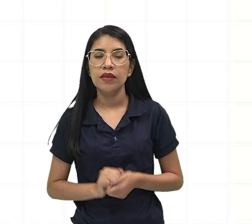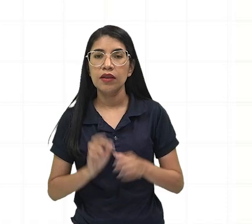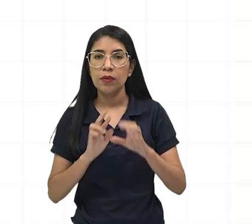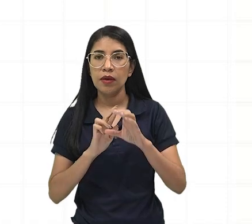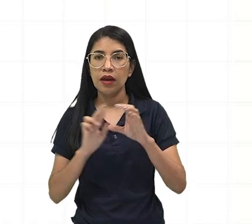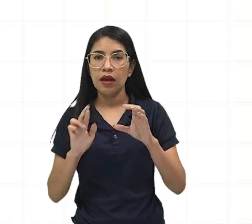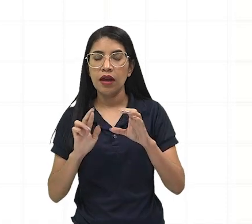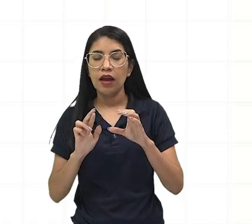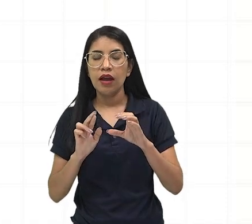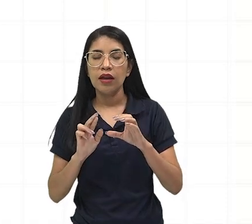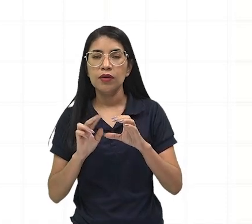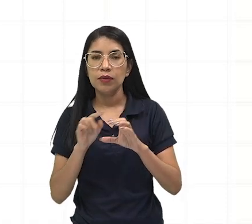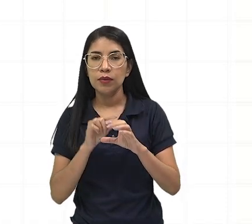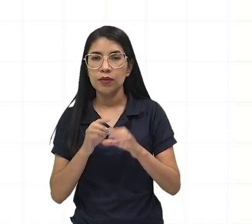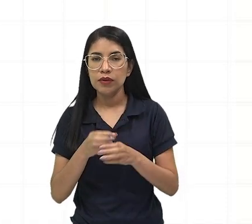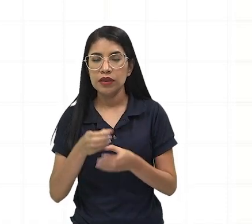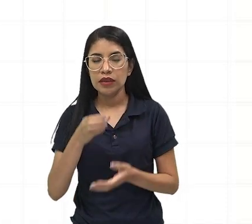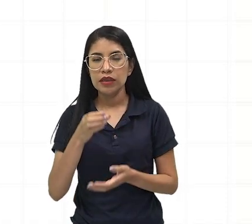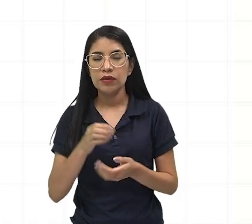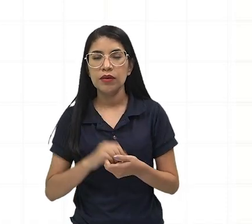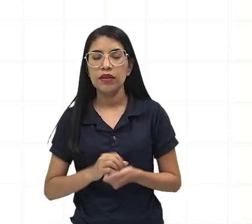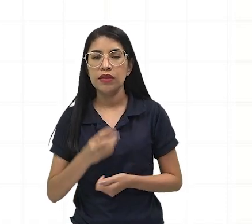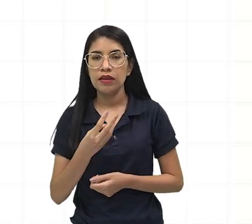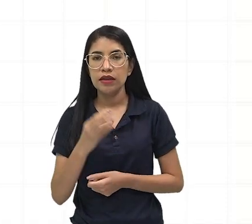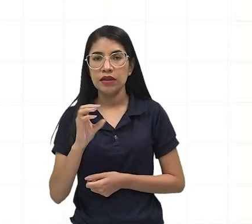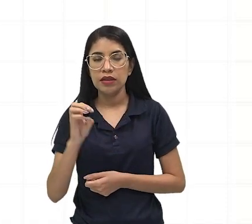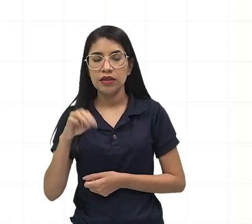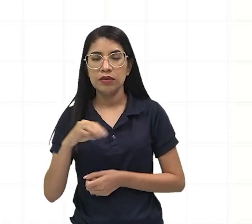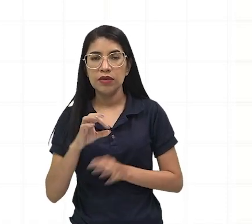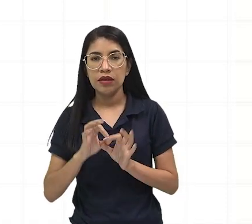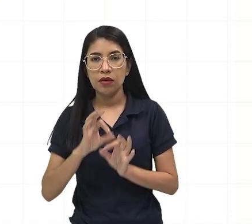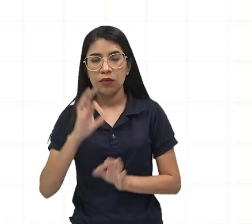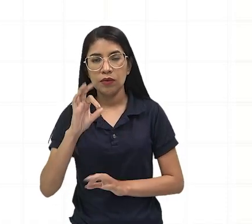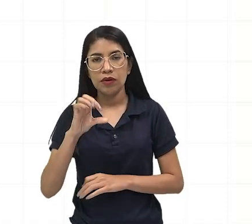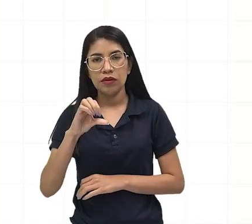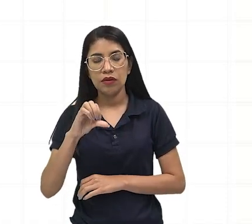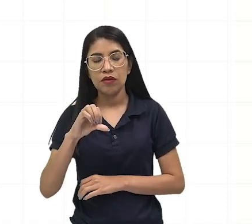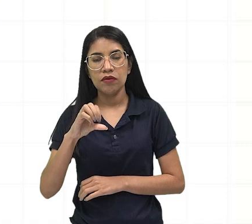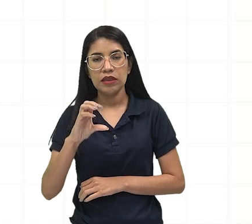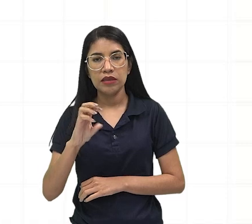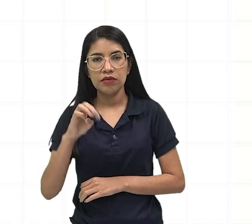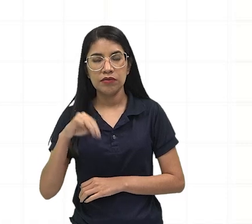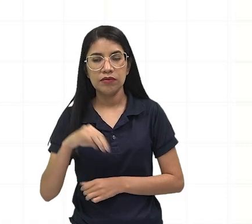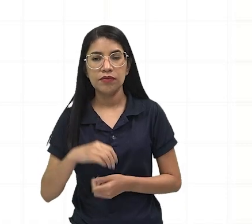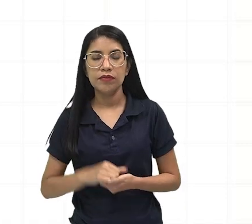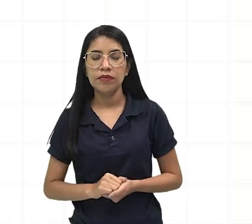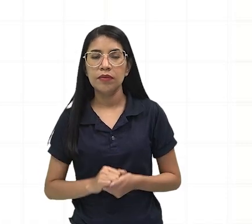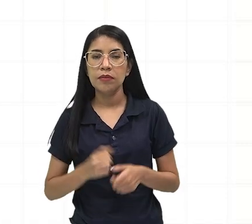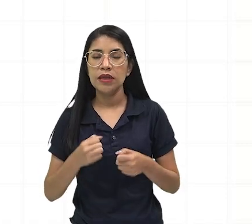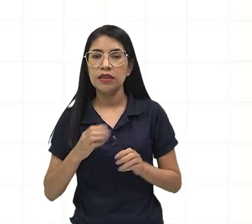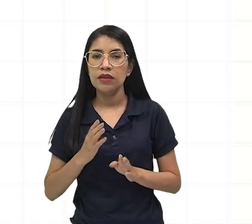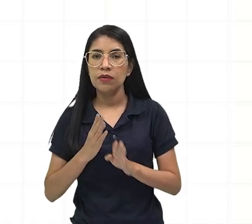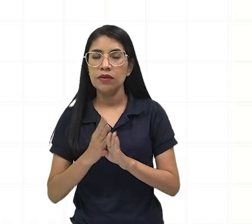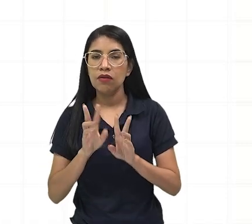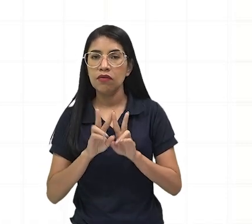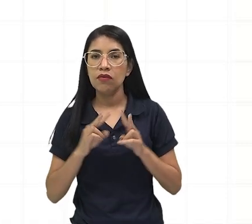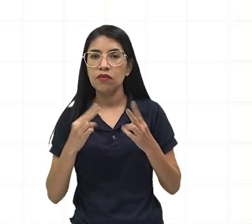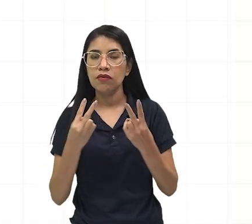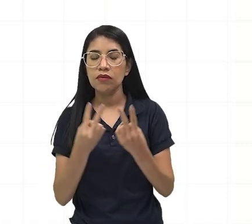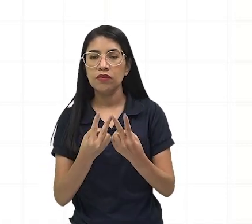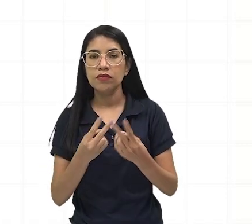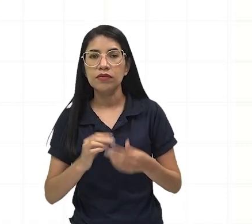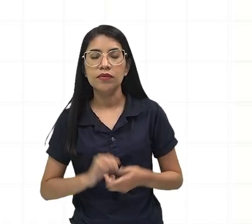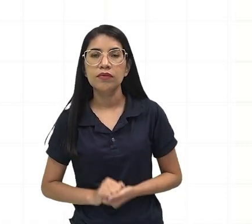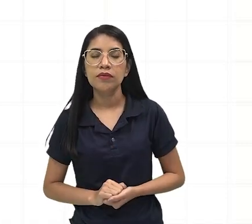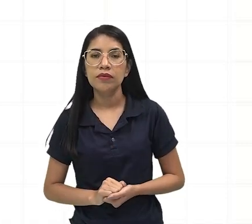base de um cilindro mede 3 centímetros e a altura 9 centímetros. determine o seu volume.